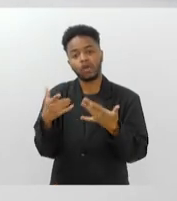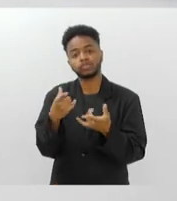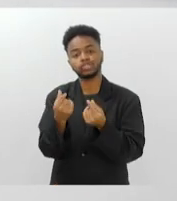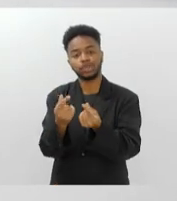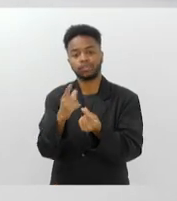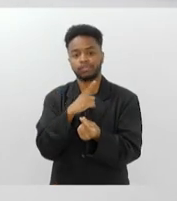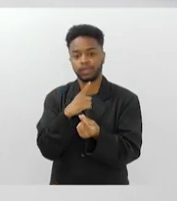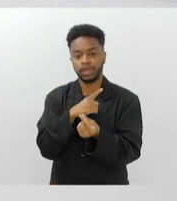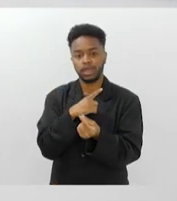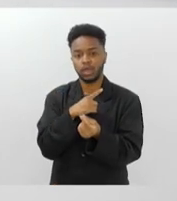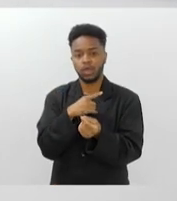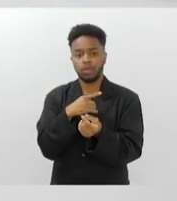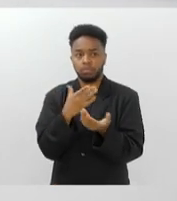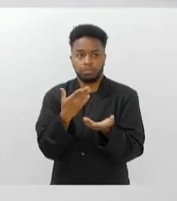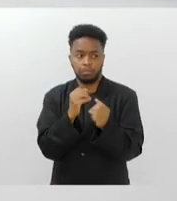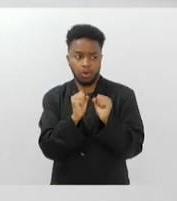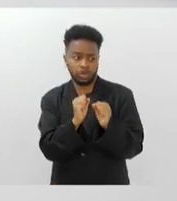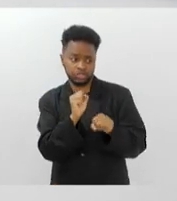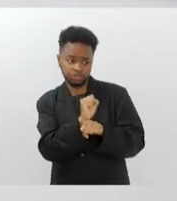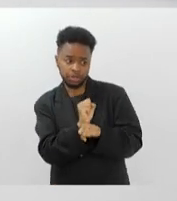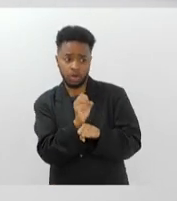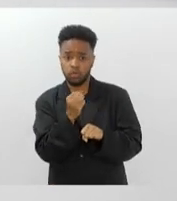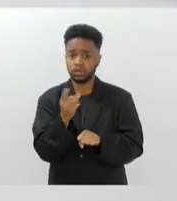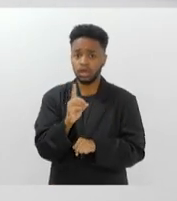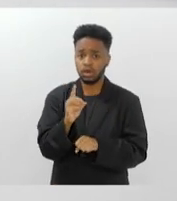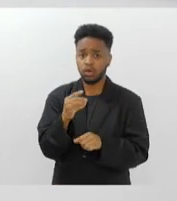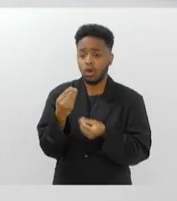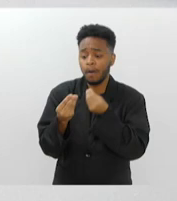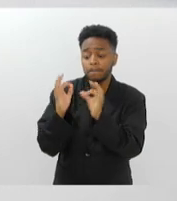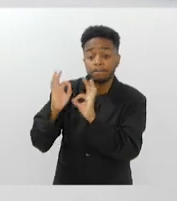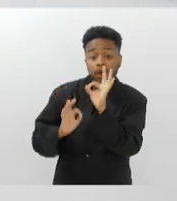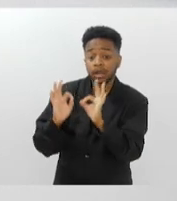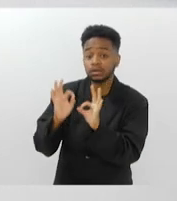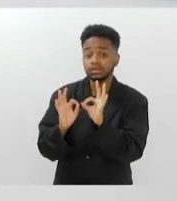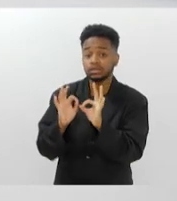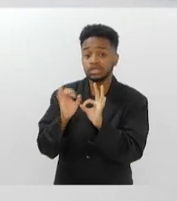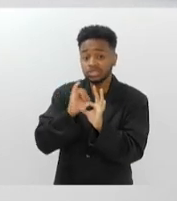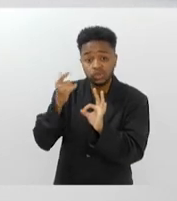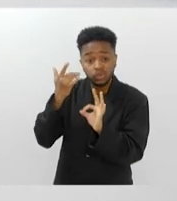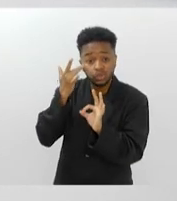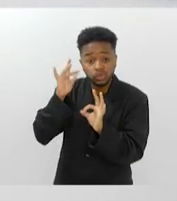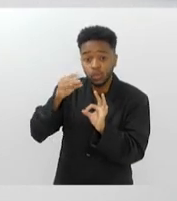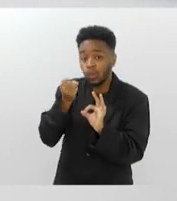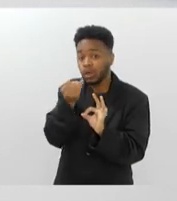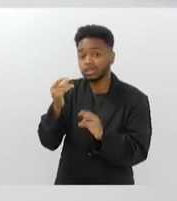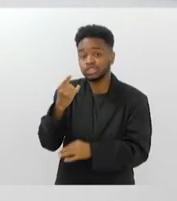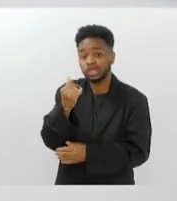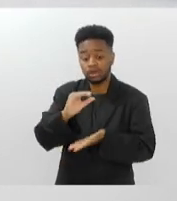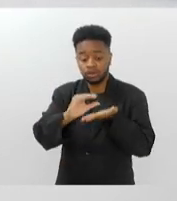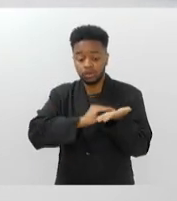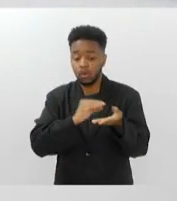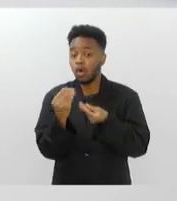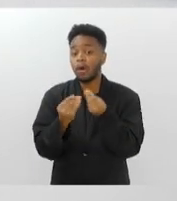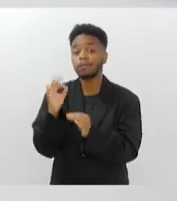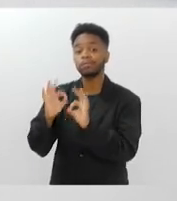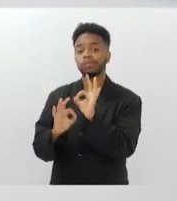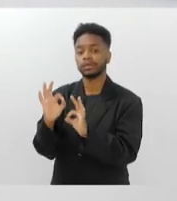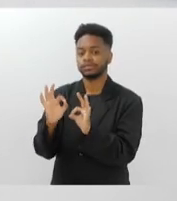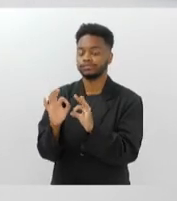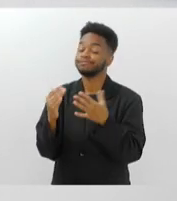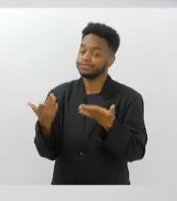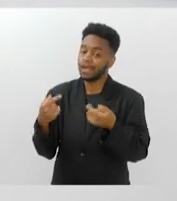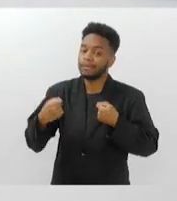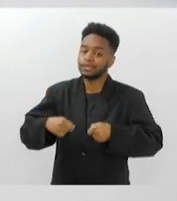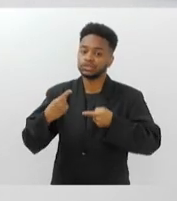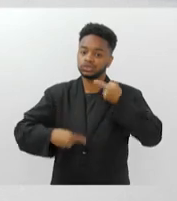o recurso que podemos contar e como se planejar se não sabemos o recurso que temos como podemos nos planejar Então essa é uma discussão que a gente precisa fazer